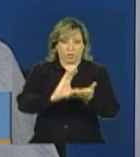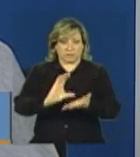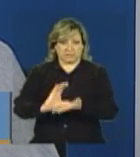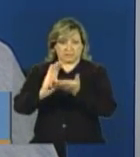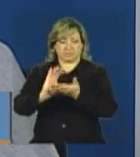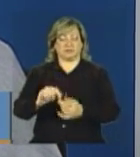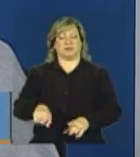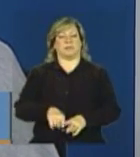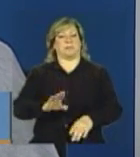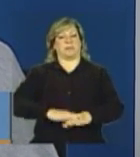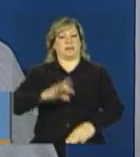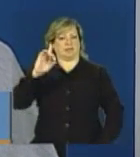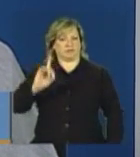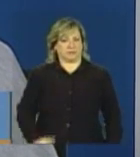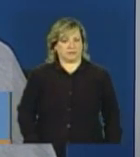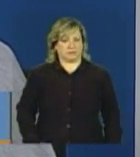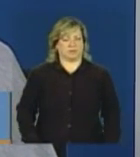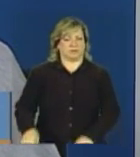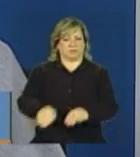mais democrática, mais